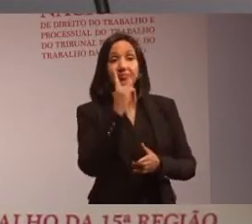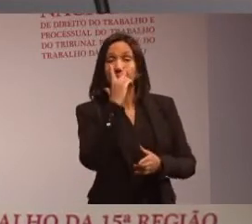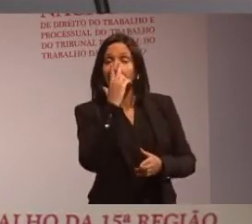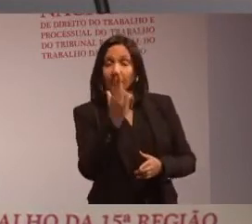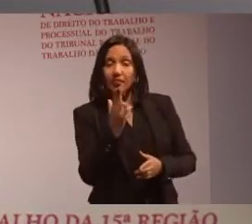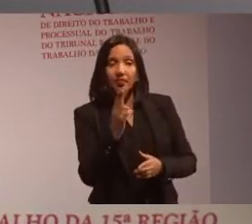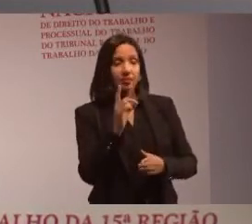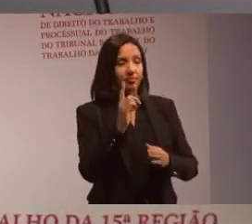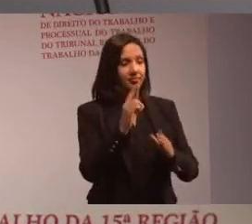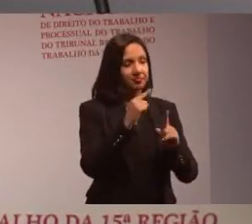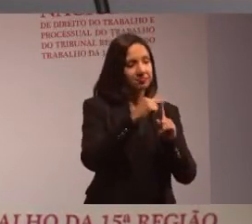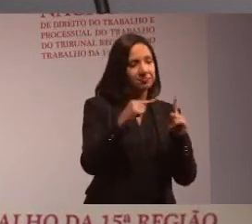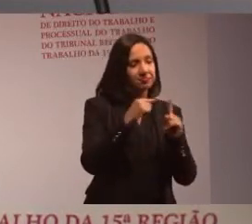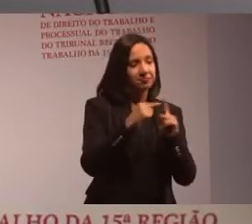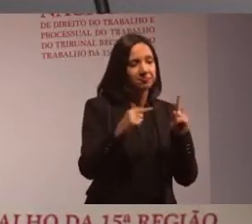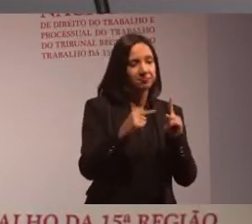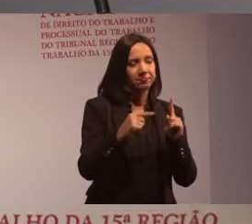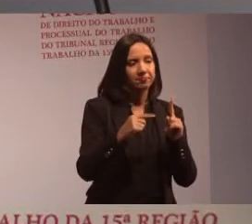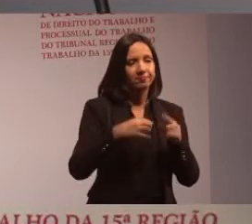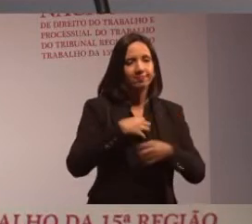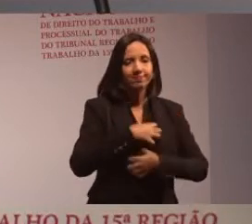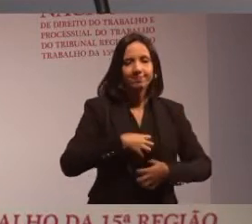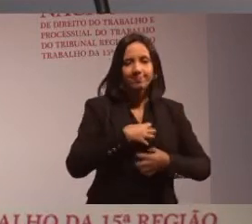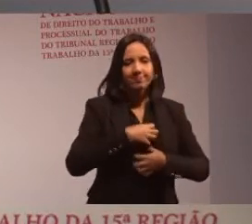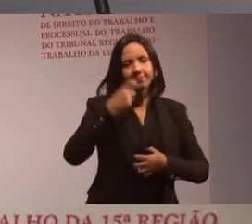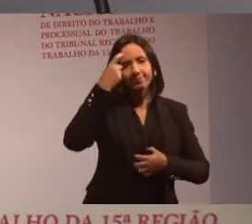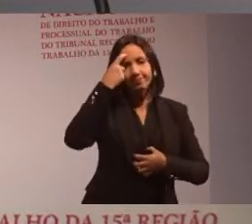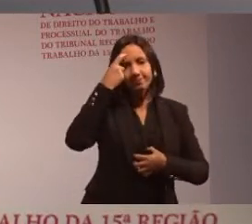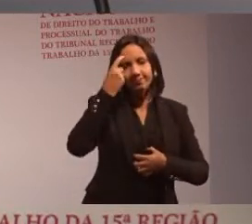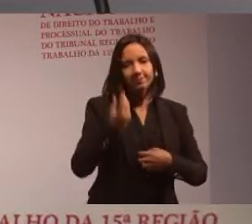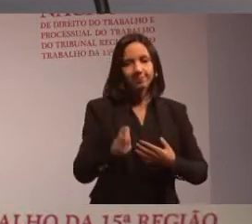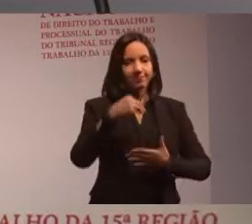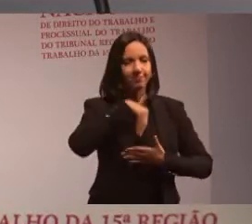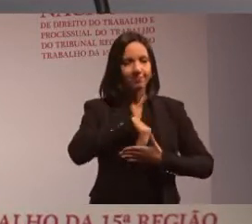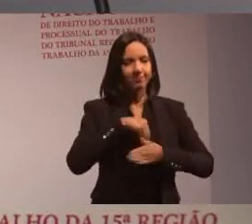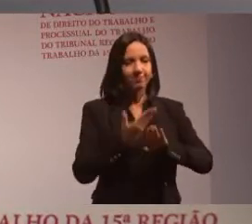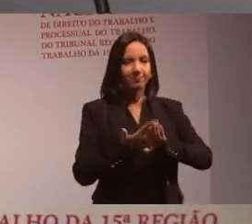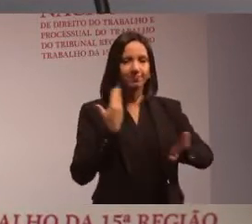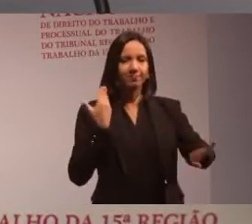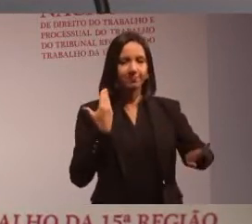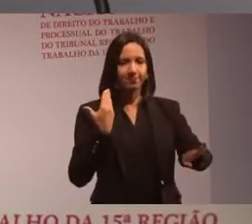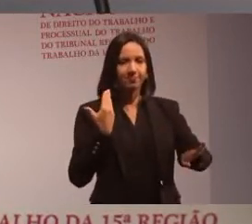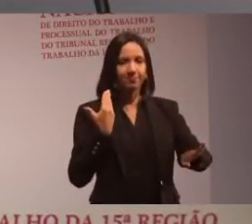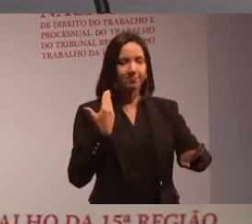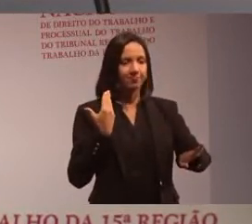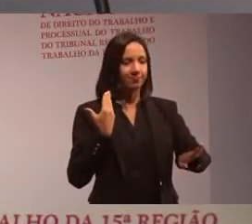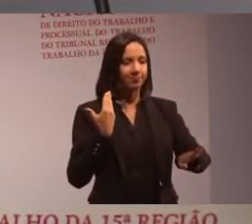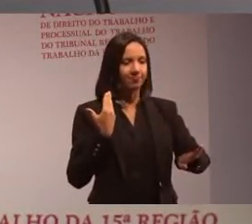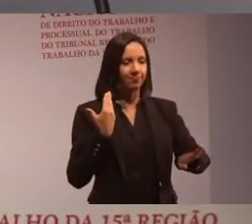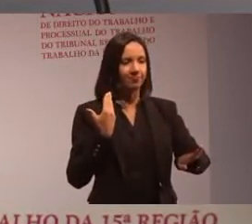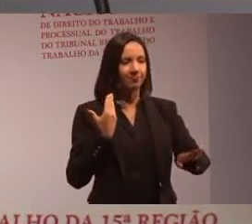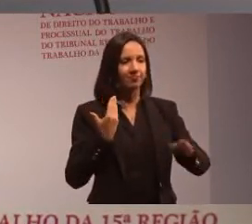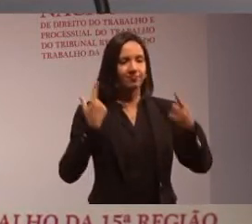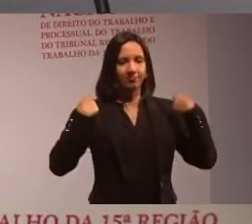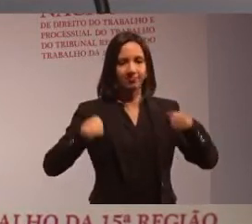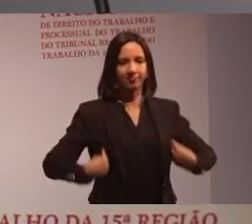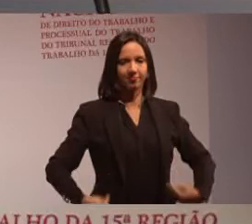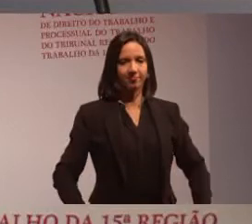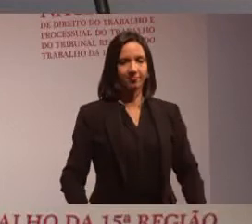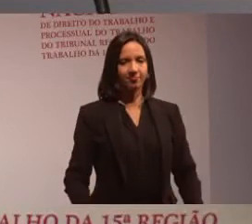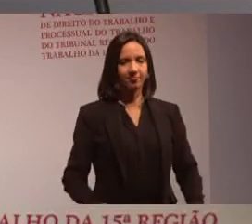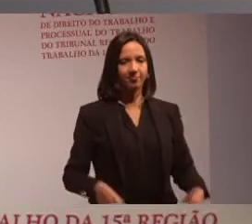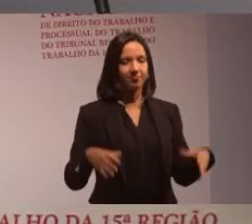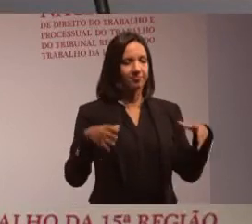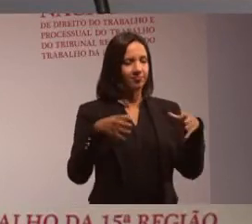que parte dos transtornos mentais está escondida dentro dos afastamentos pelos distúrbios musculoesqueléticos. A comorbidade é